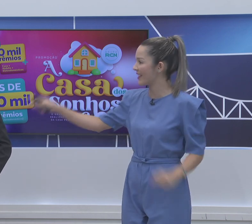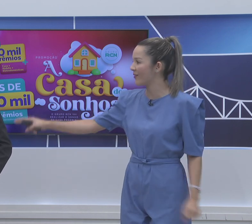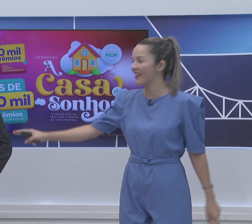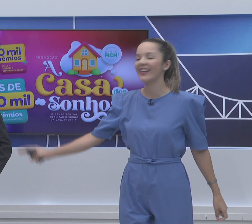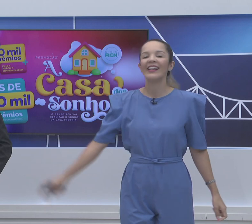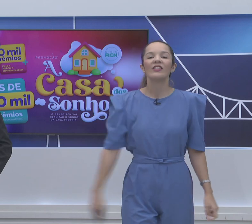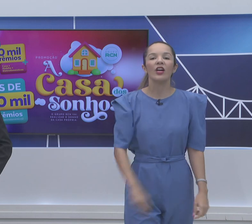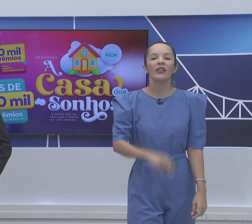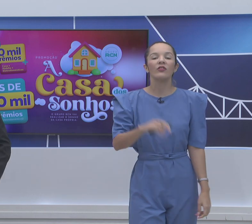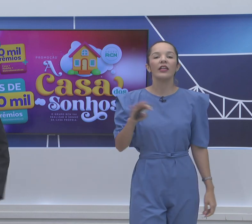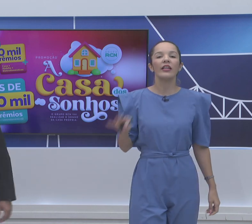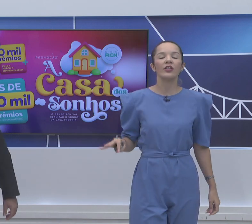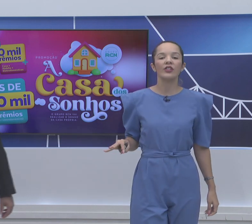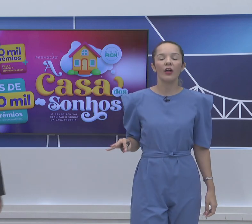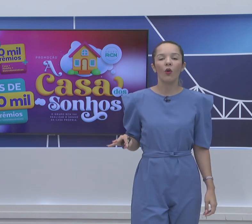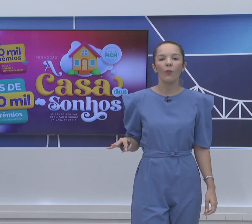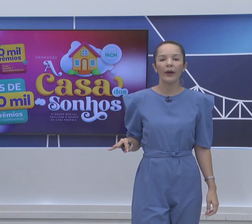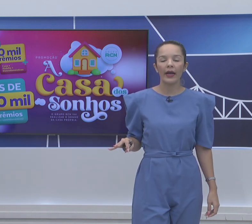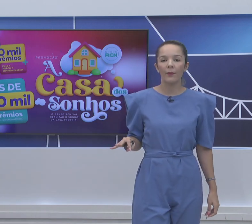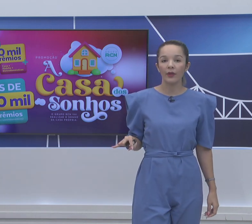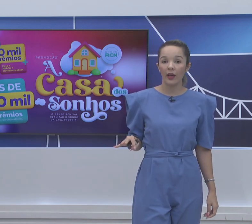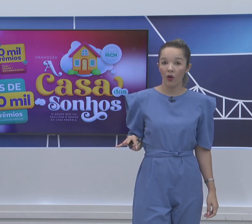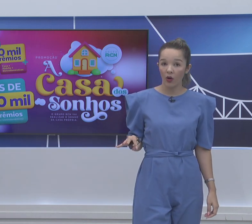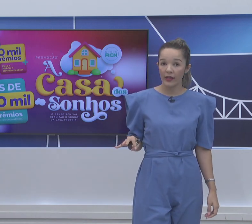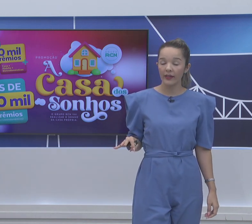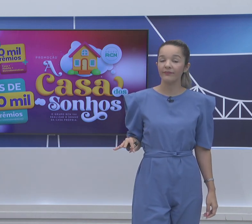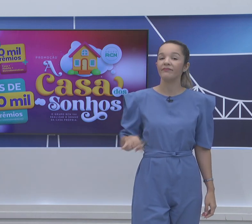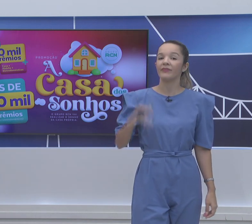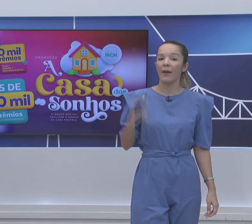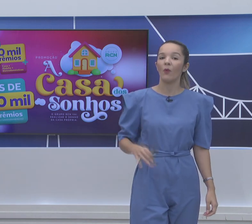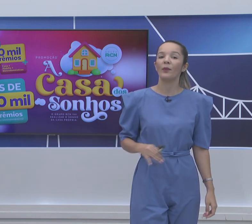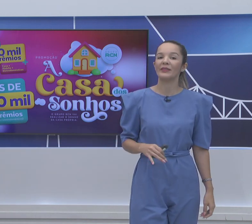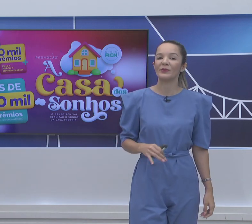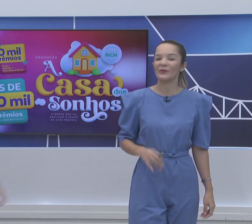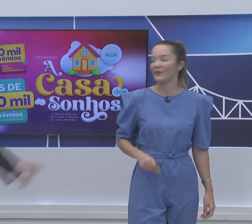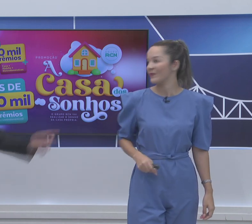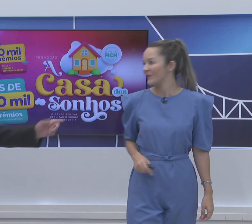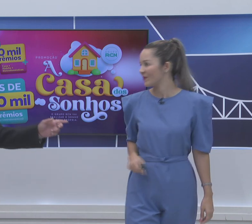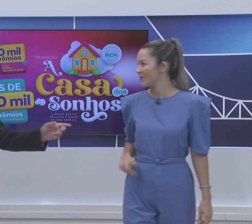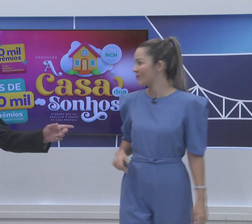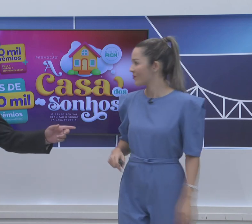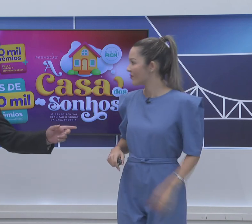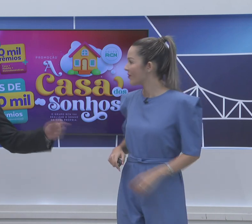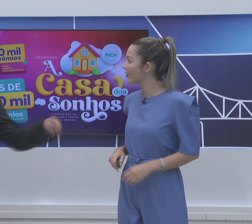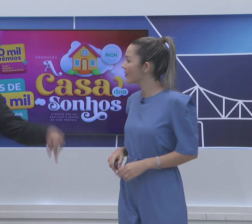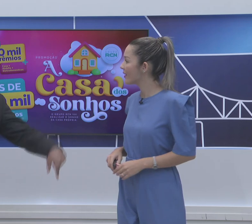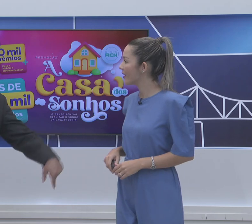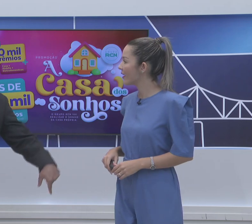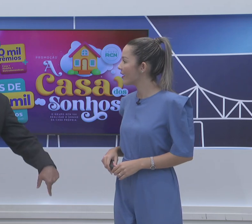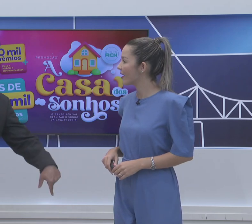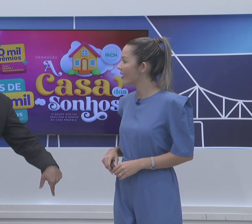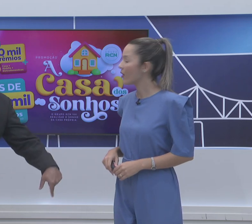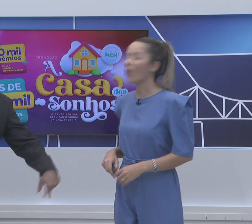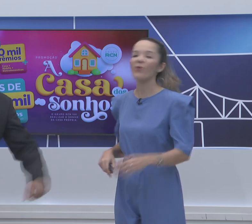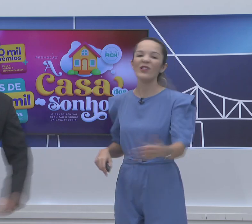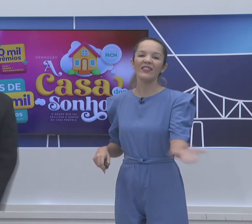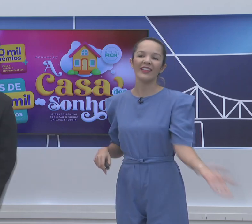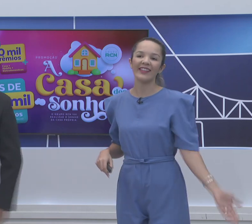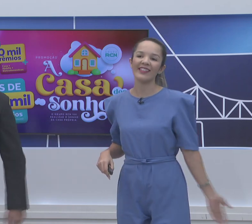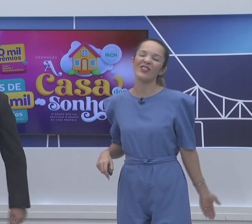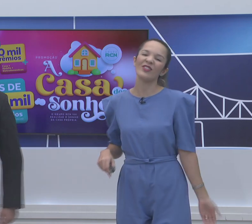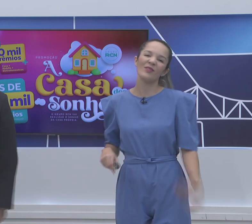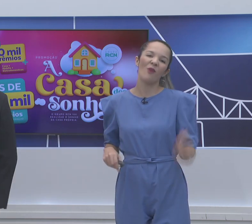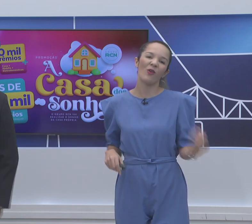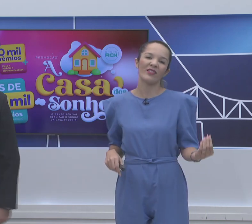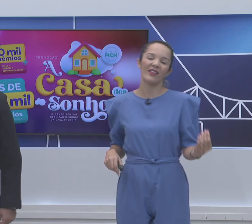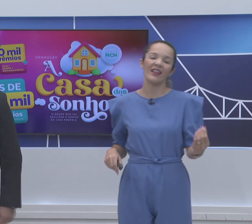pra cima. Só não deixa de acompanhar, porque olha, tá bombando. Você sabe o que é legal? Que a gente mostra a casa, né? Com